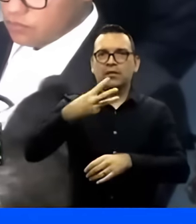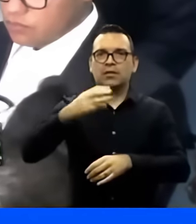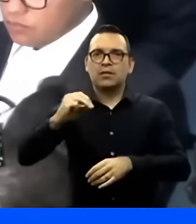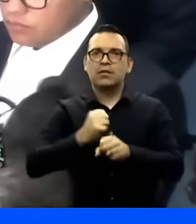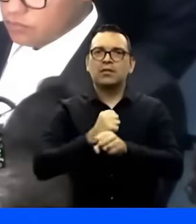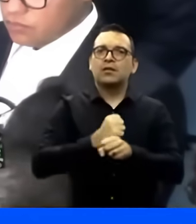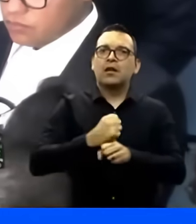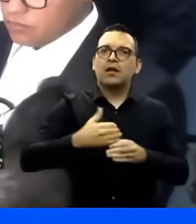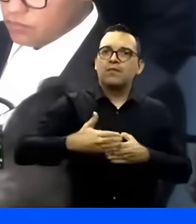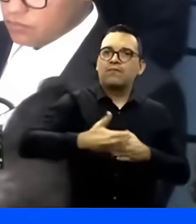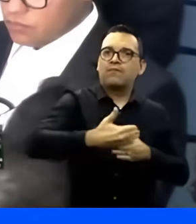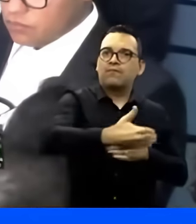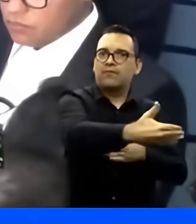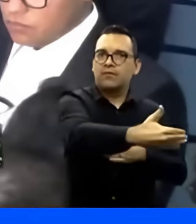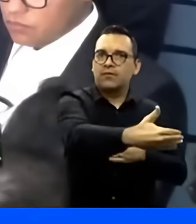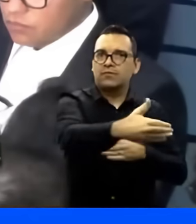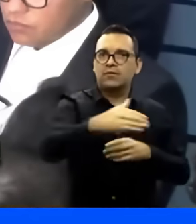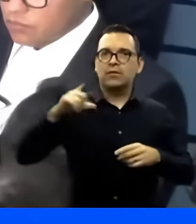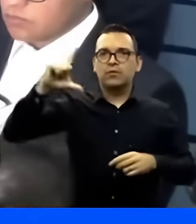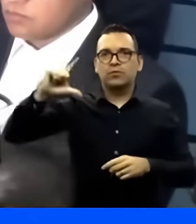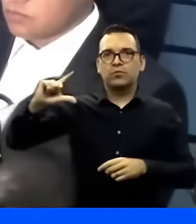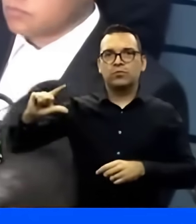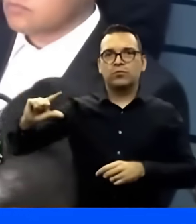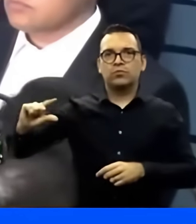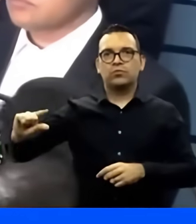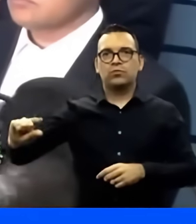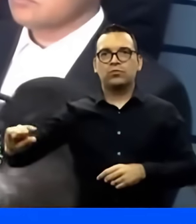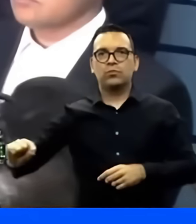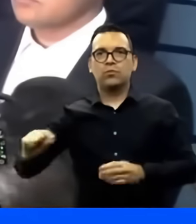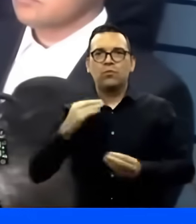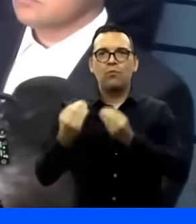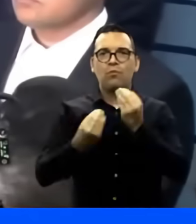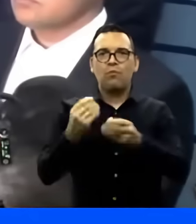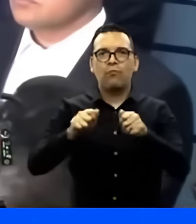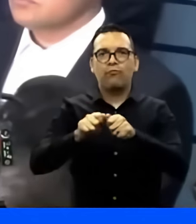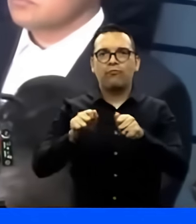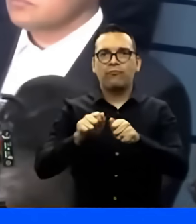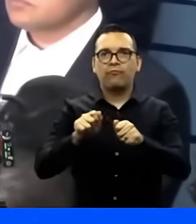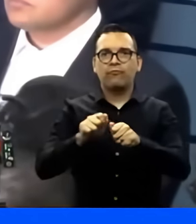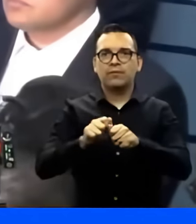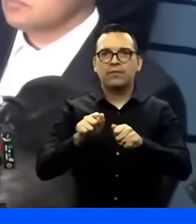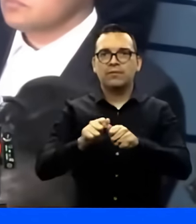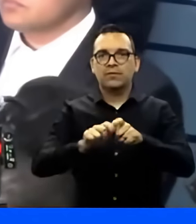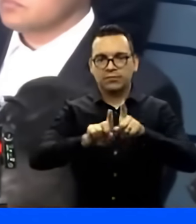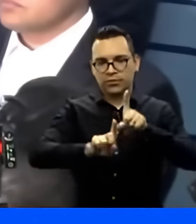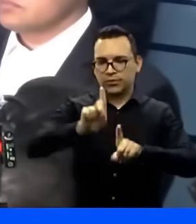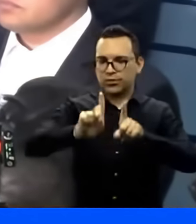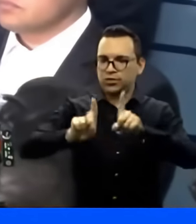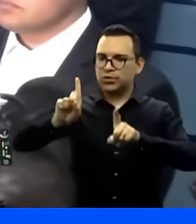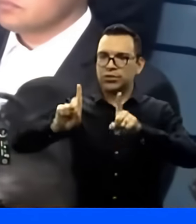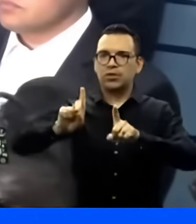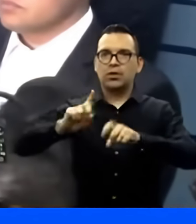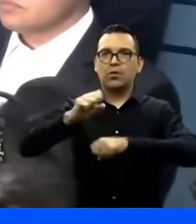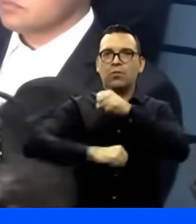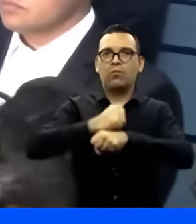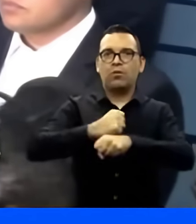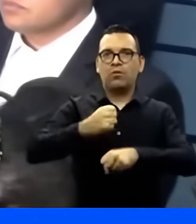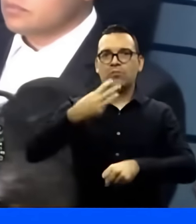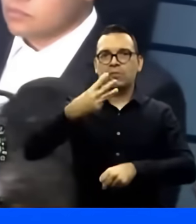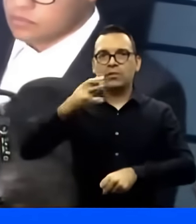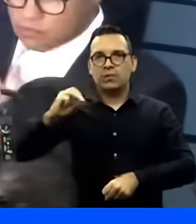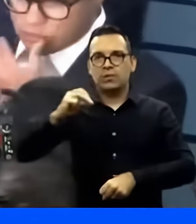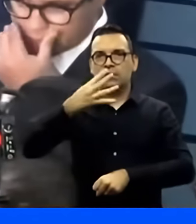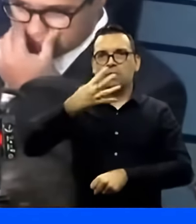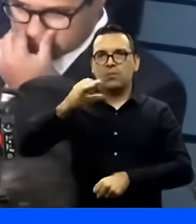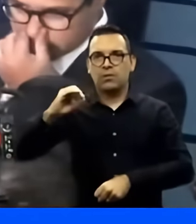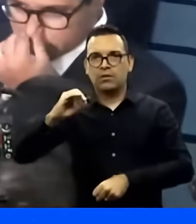de decréscimo dos nenéns e como fazer para alcançar esses indicadores em 2030, em 2035, 2040,